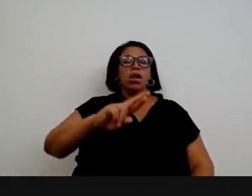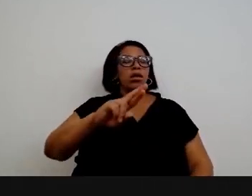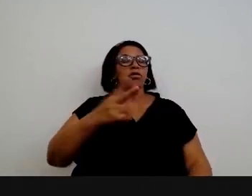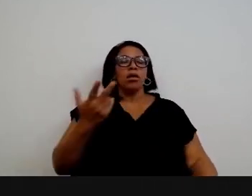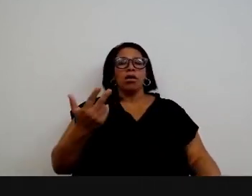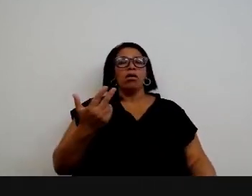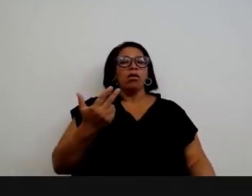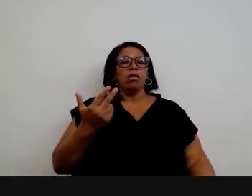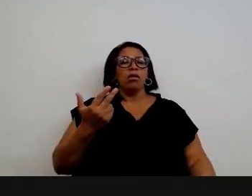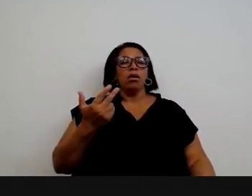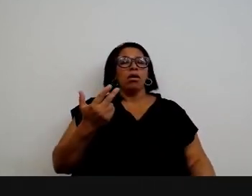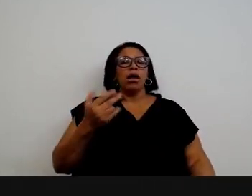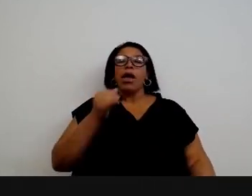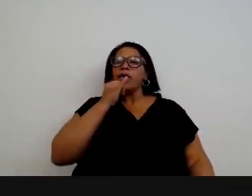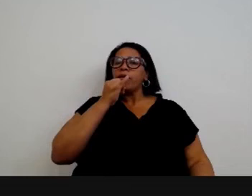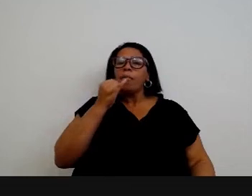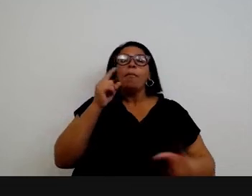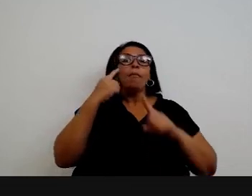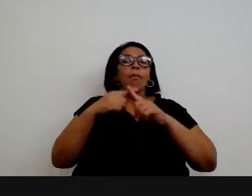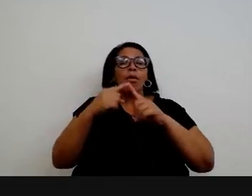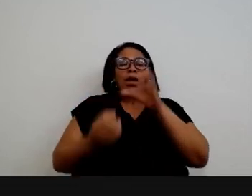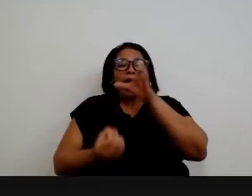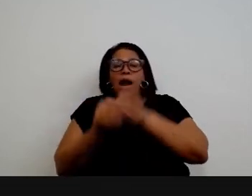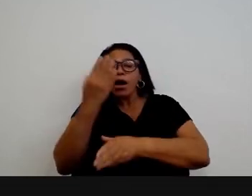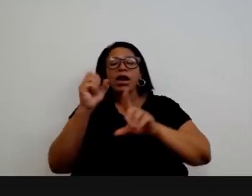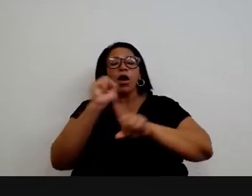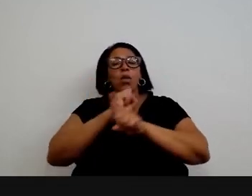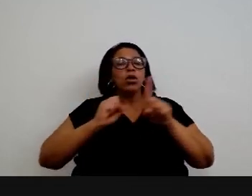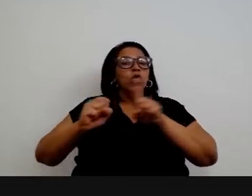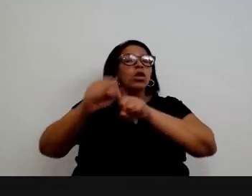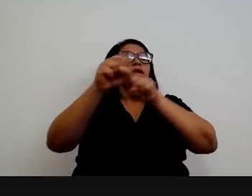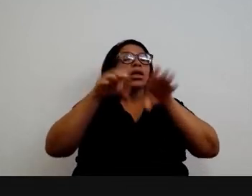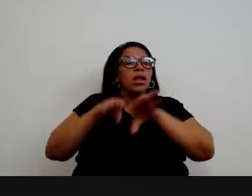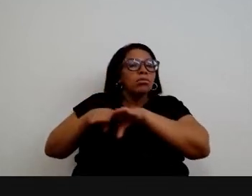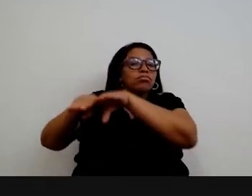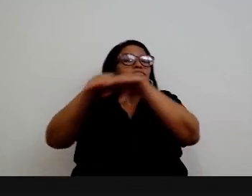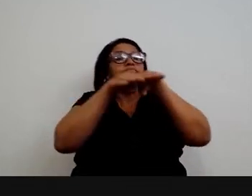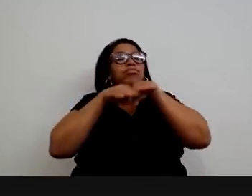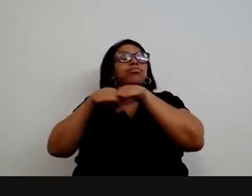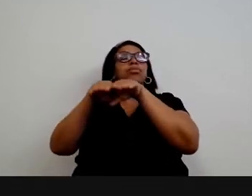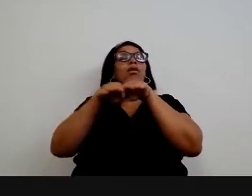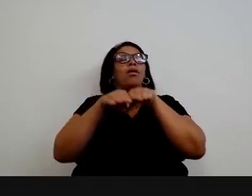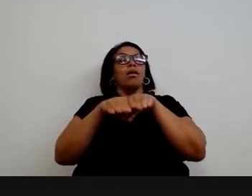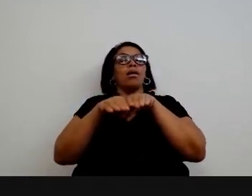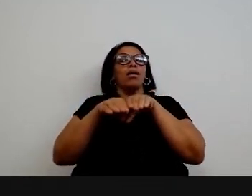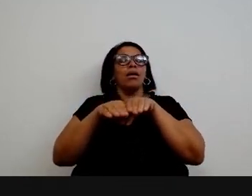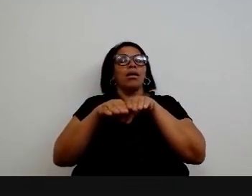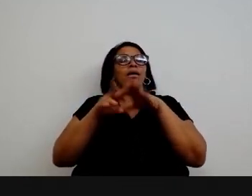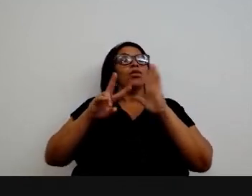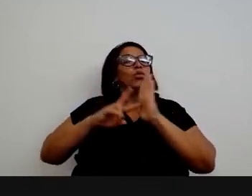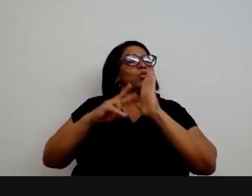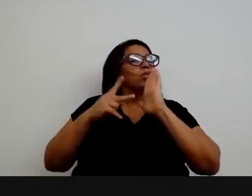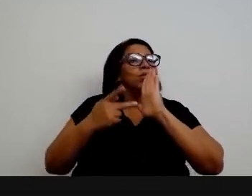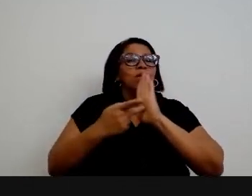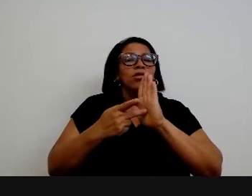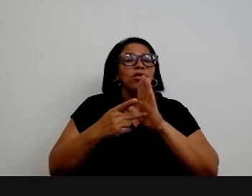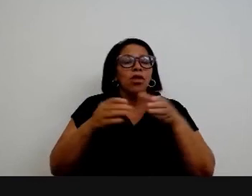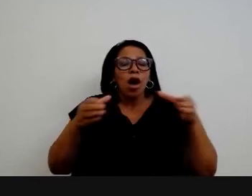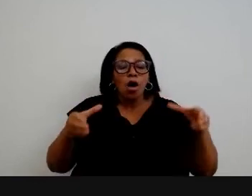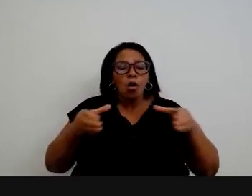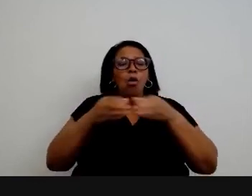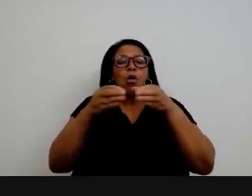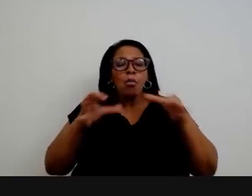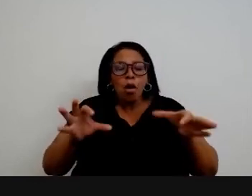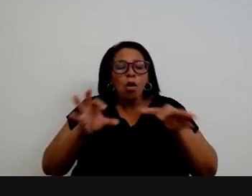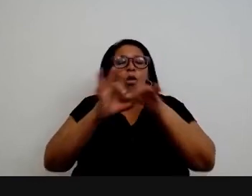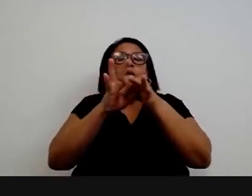Então eu preciso romper com Deus para a construção coletiva da sociedade. No melhor dos sentidos e no sentido coletivo, não no sentido